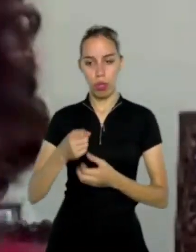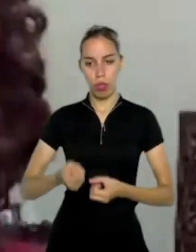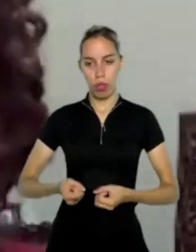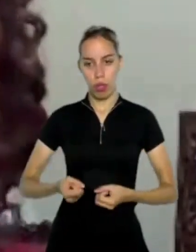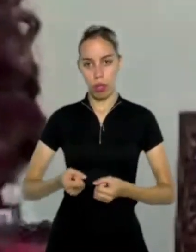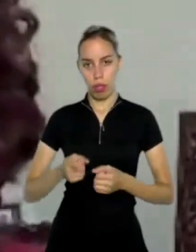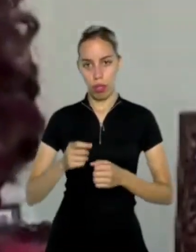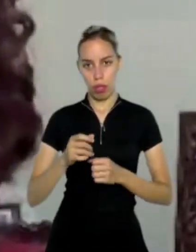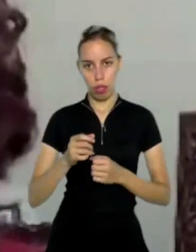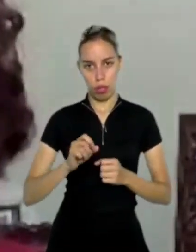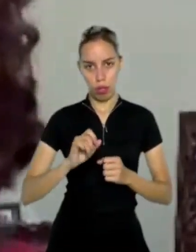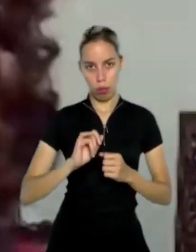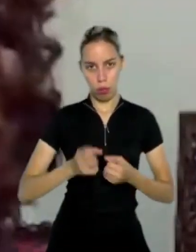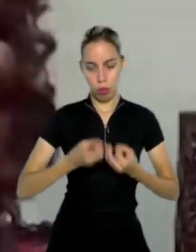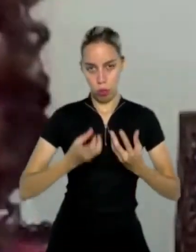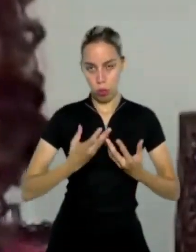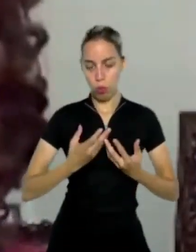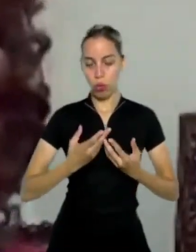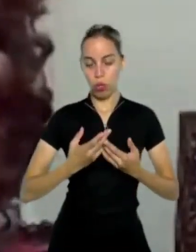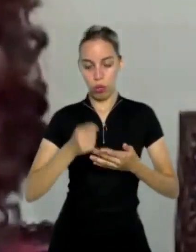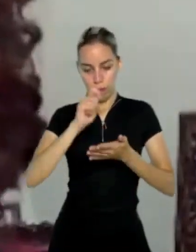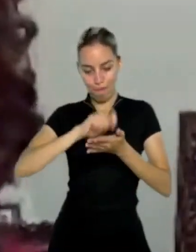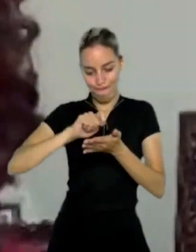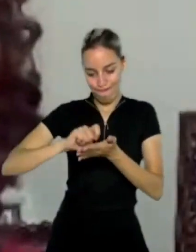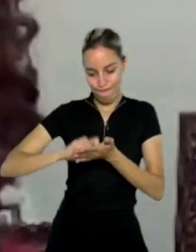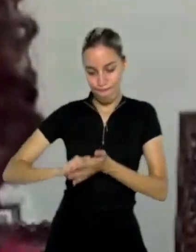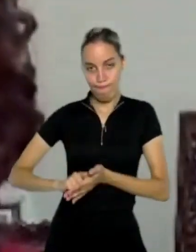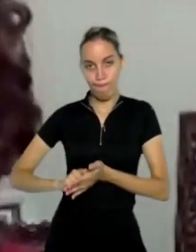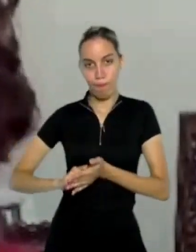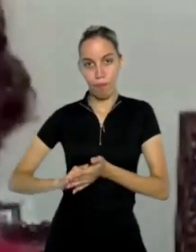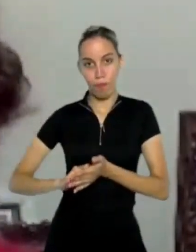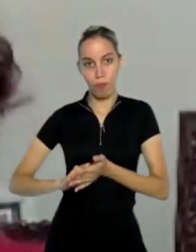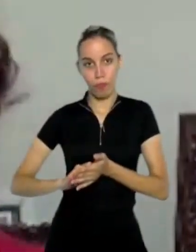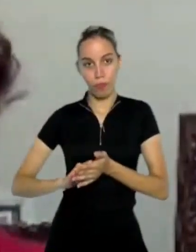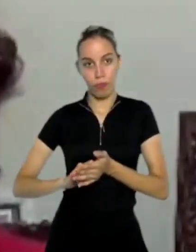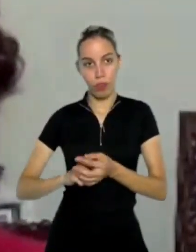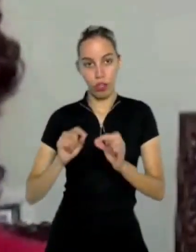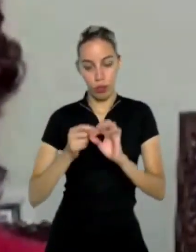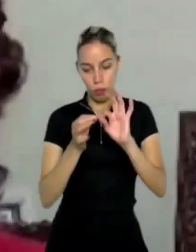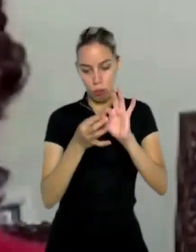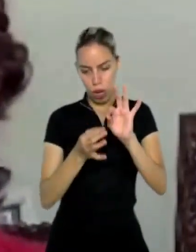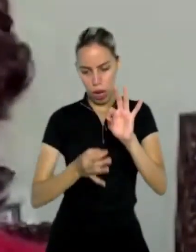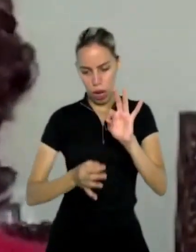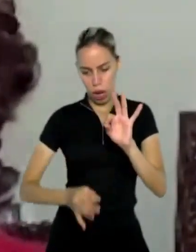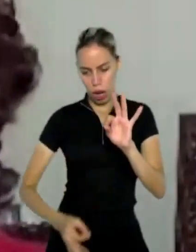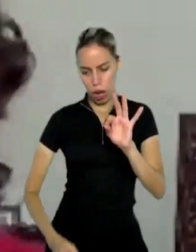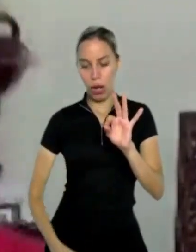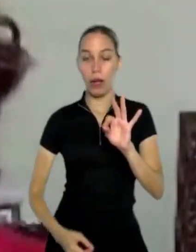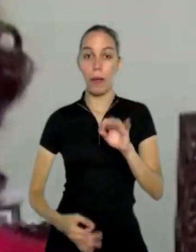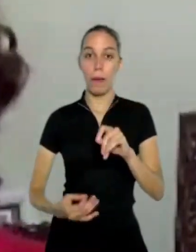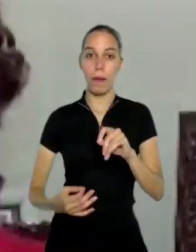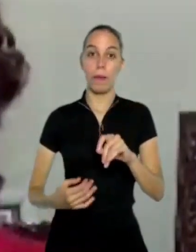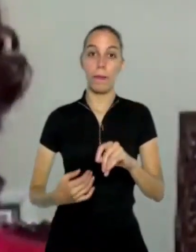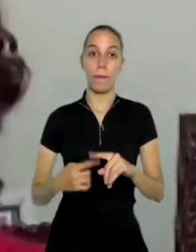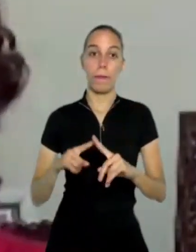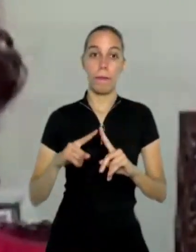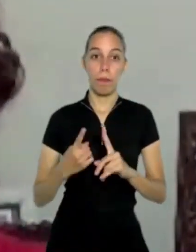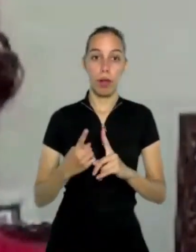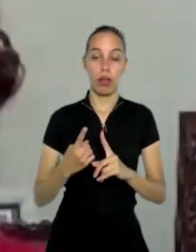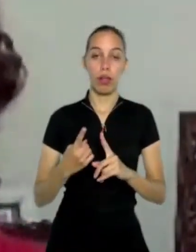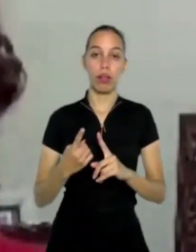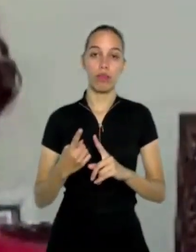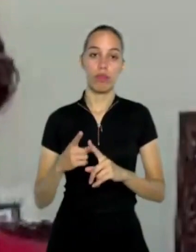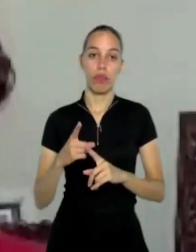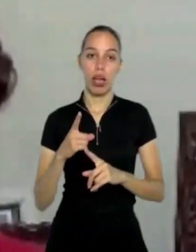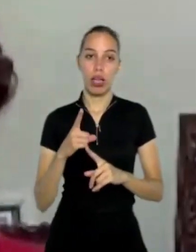longas mesmo, né? Porque a gente custa arranjar o jeitinho assim. Mas e no jornal também tem aquele